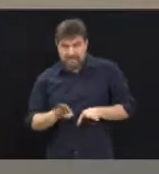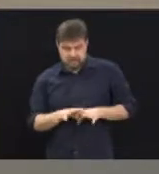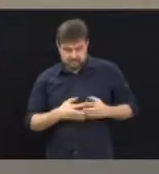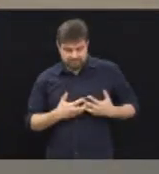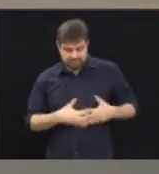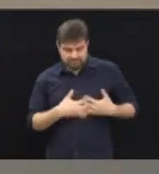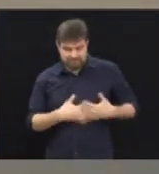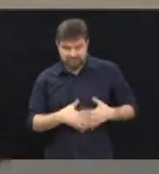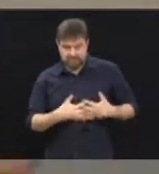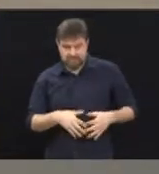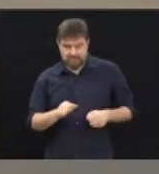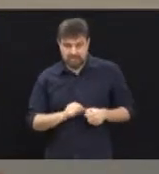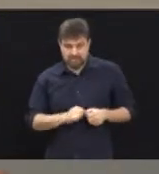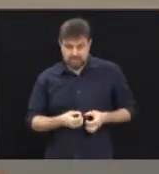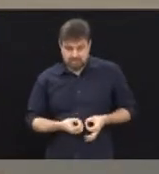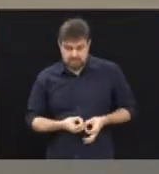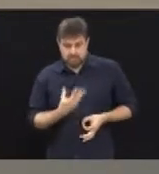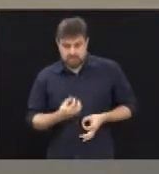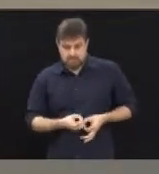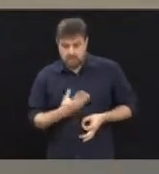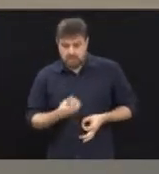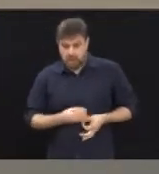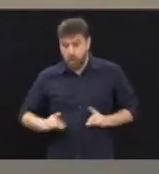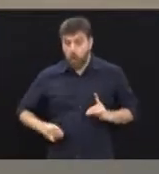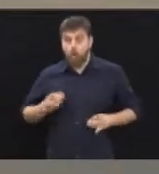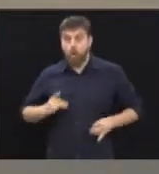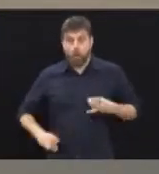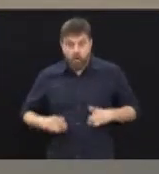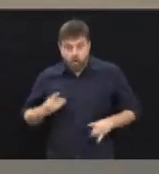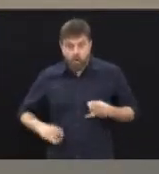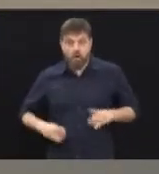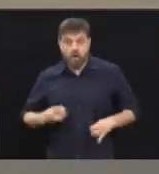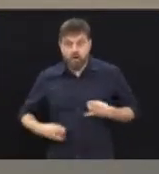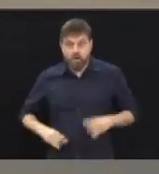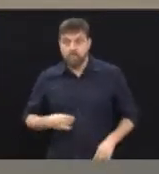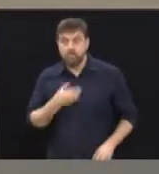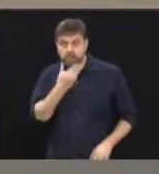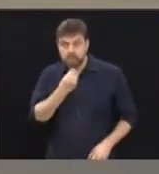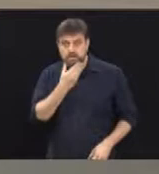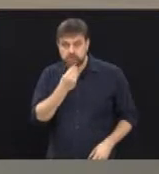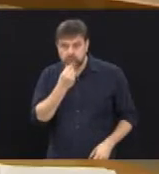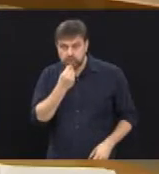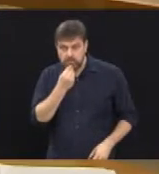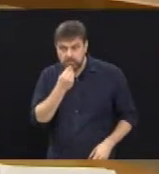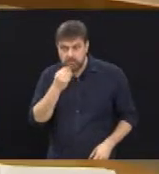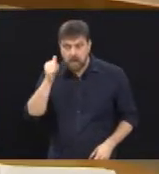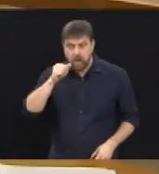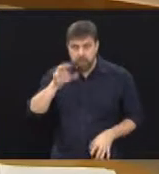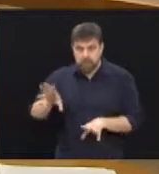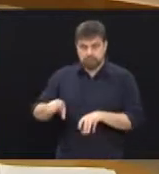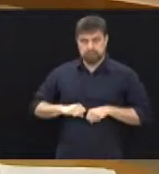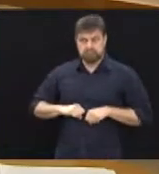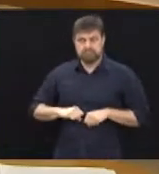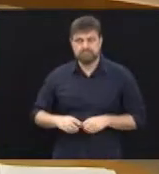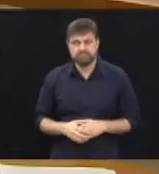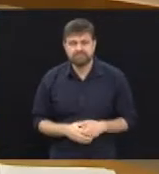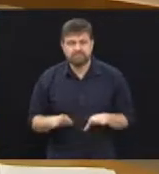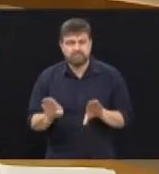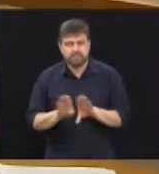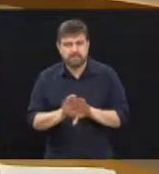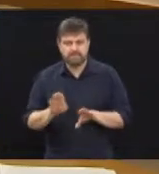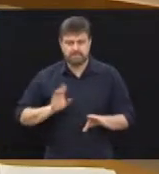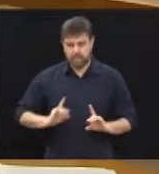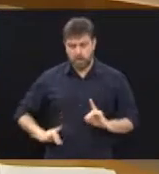de hiperandrogenismo, que é esse aumento dos hormônios sexuais masculinos na mulher. Existem alguns hormônios também,